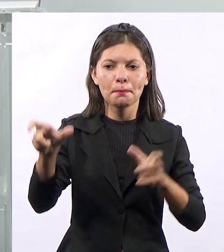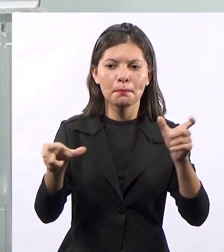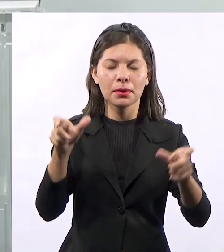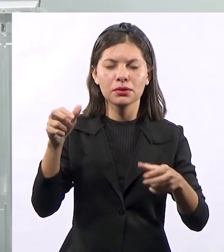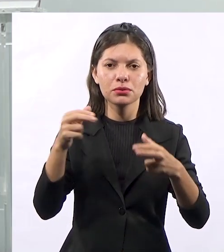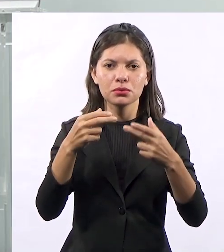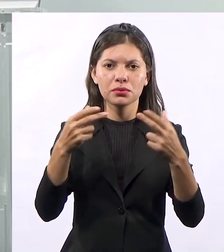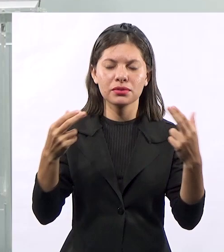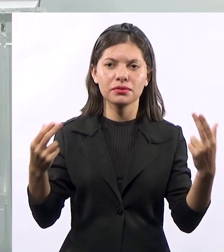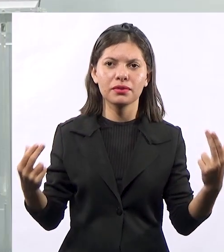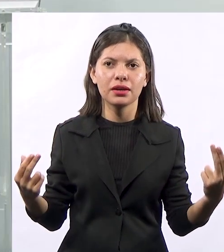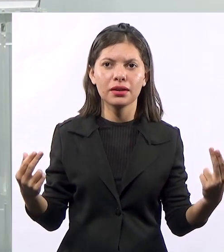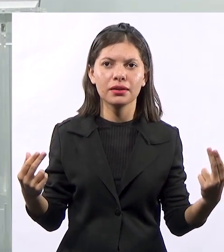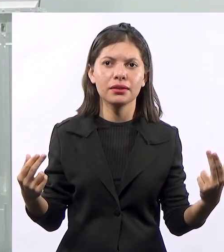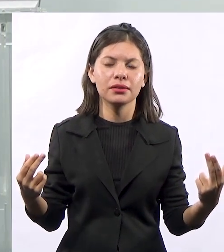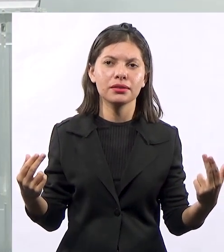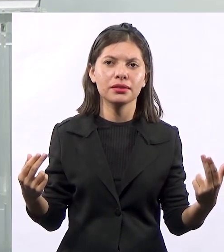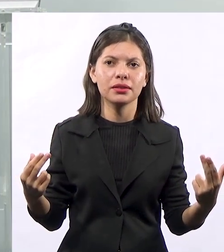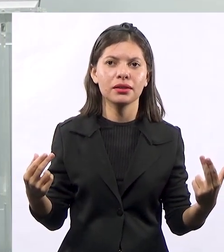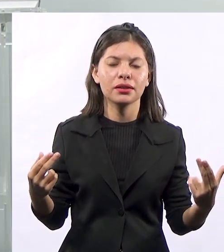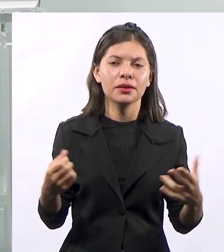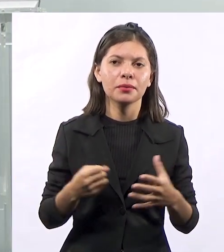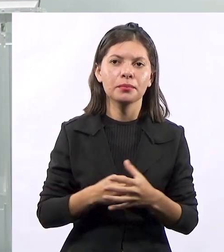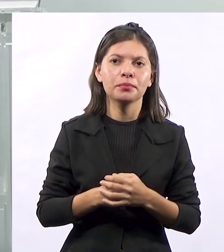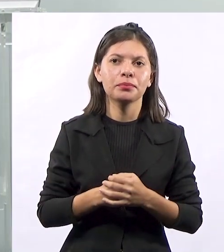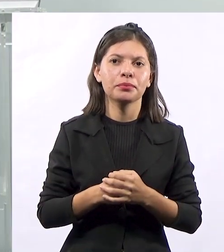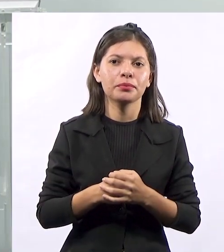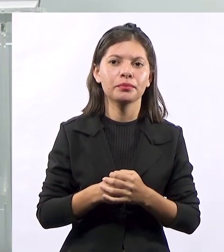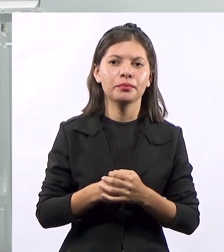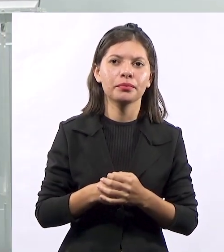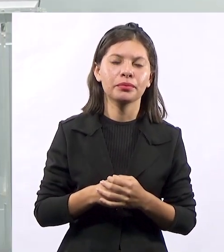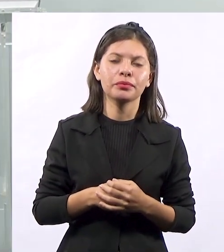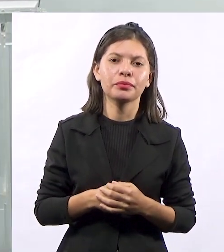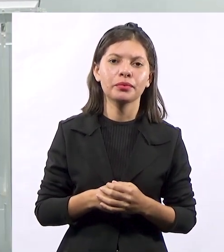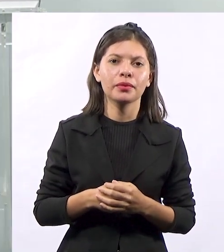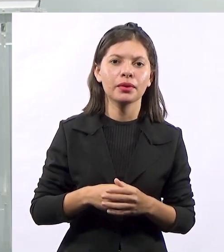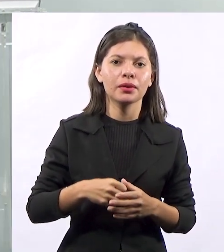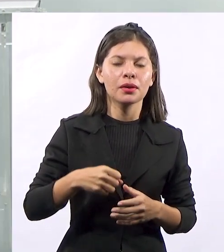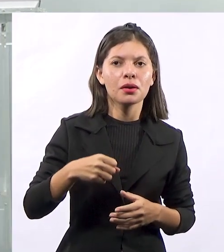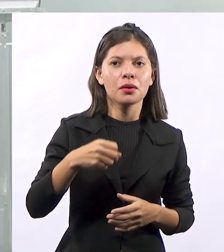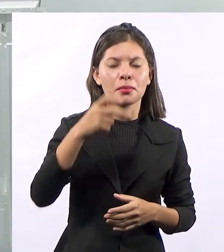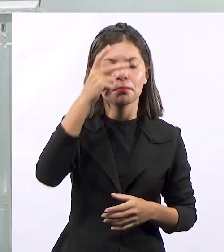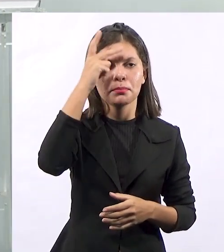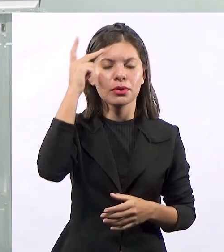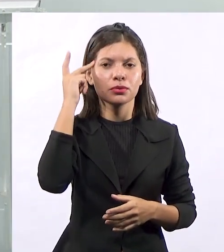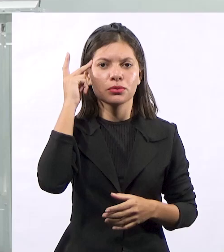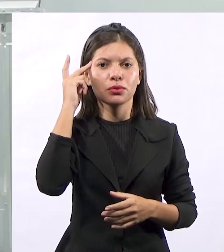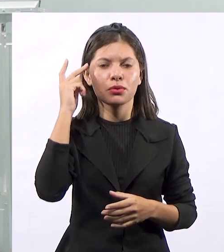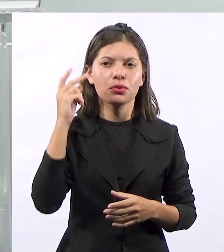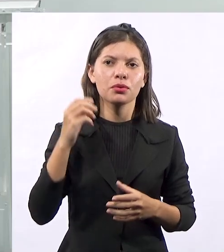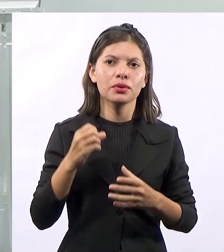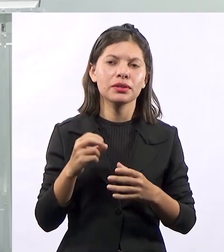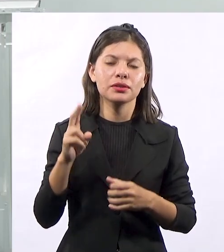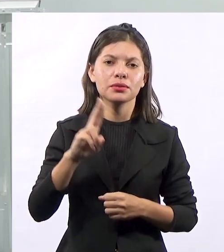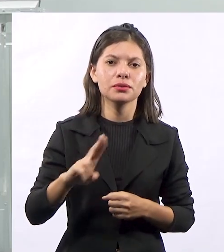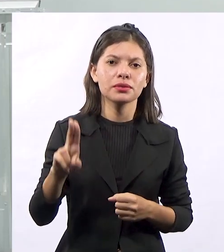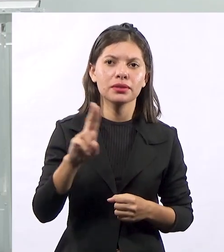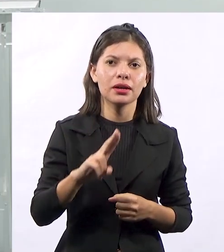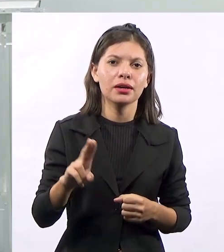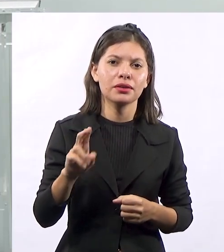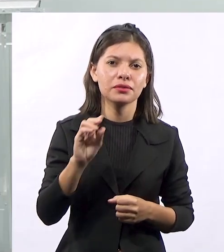1.900 conseguiram usar a caneta adequadamente. Então, o seu experimento tem autoridade, ou seja, você fez um teste, fez